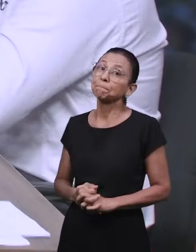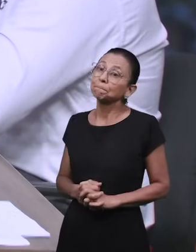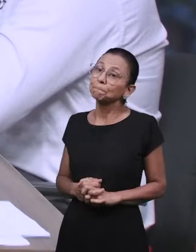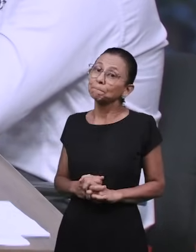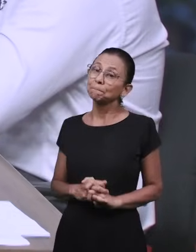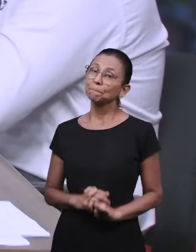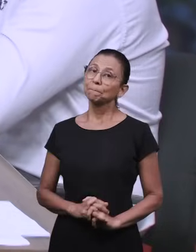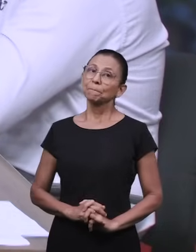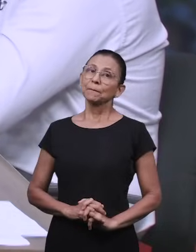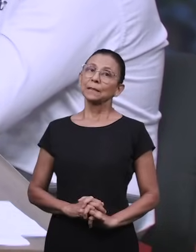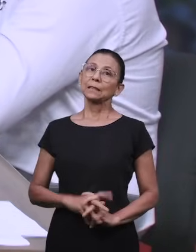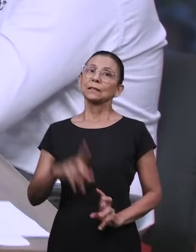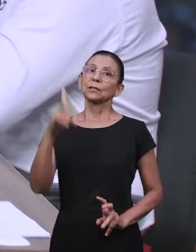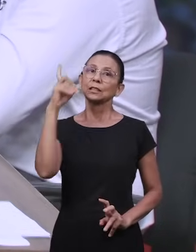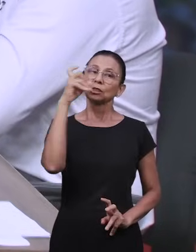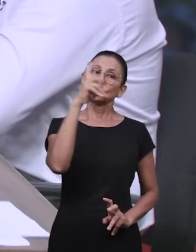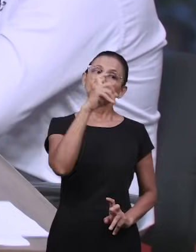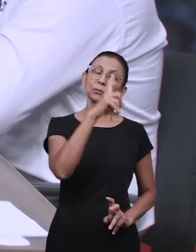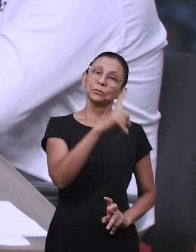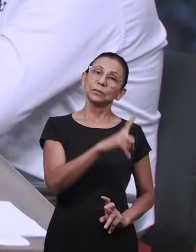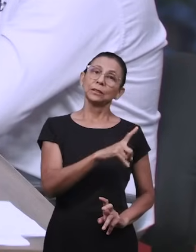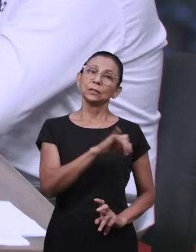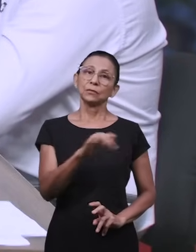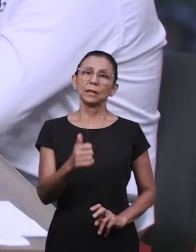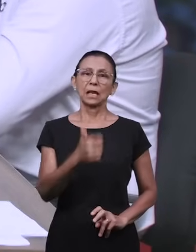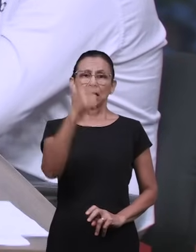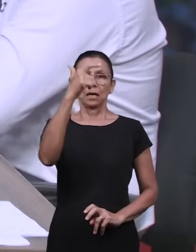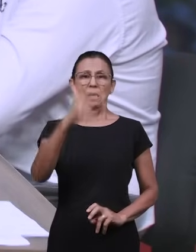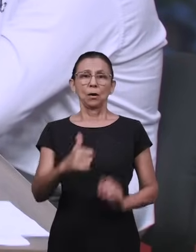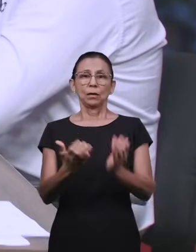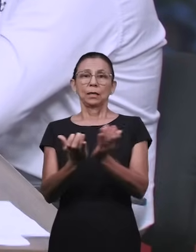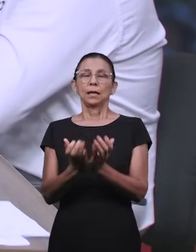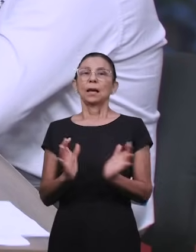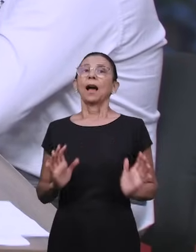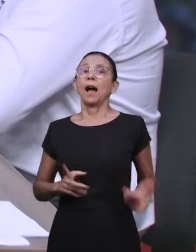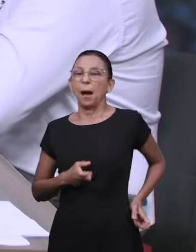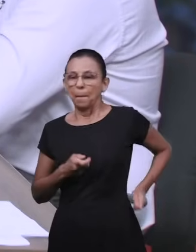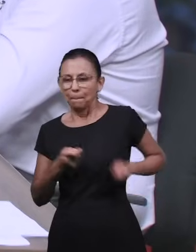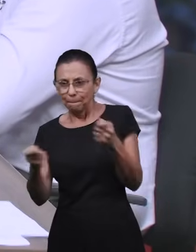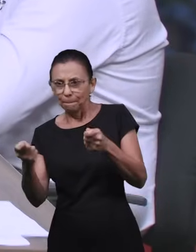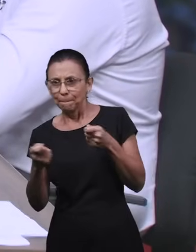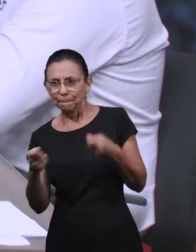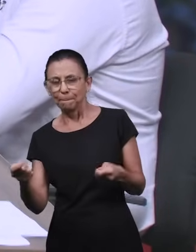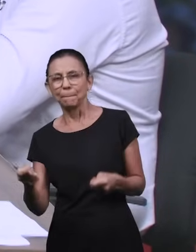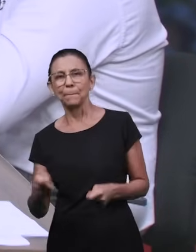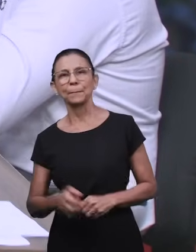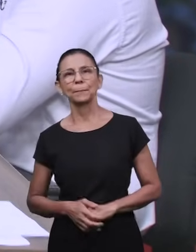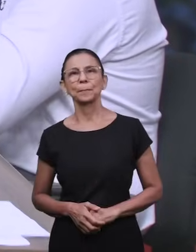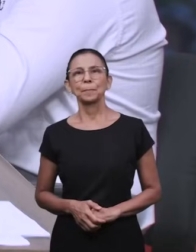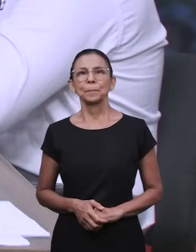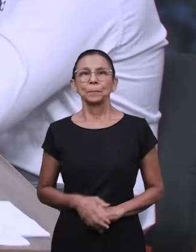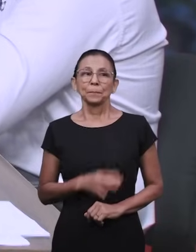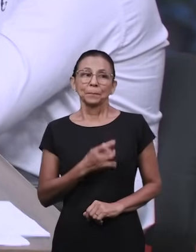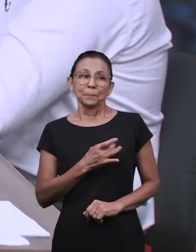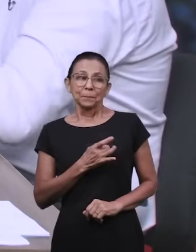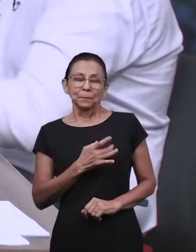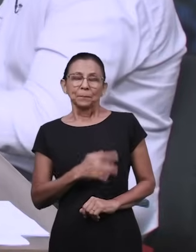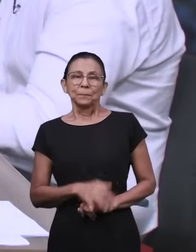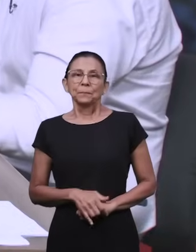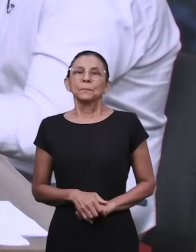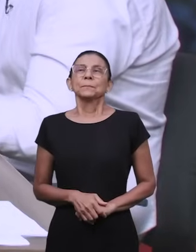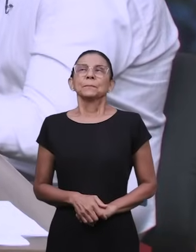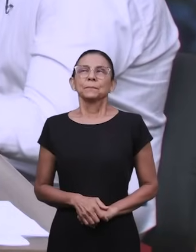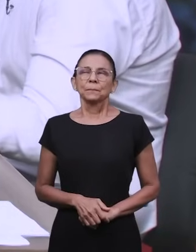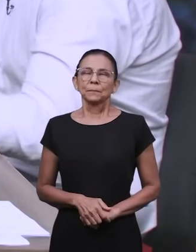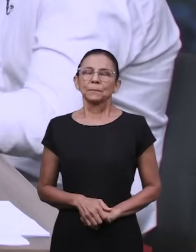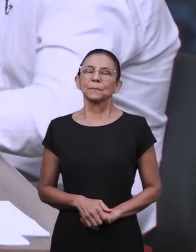nominal, poderia repercutir numa nova perseguição. Então, esse era o sentimento, esse era o medo. Mas,